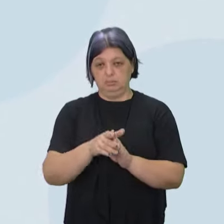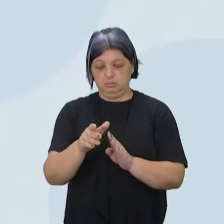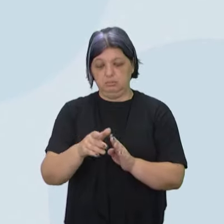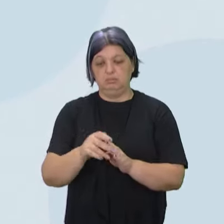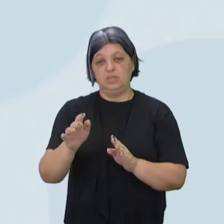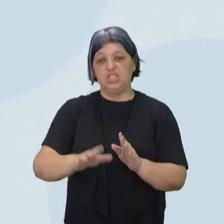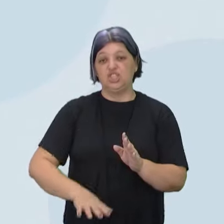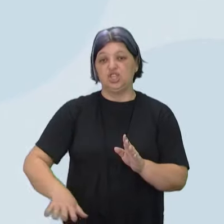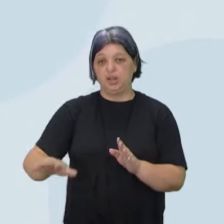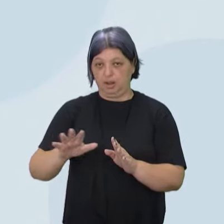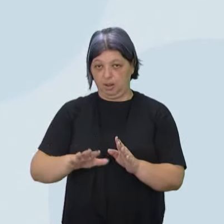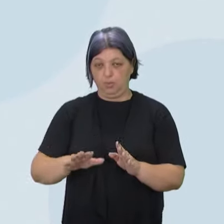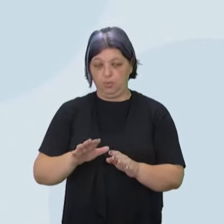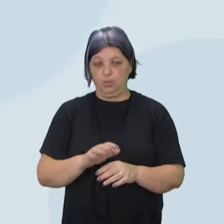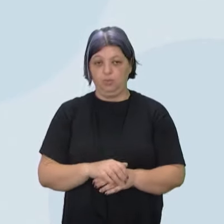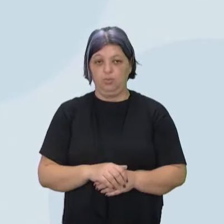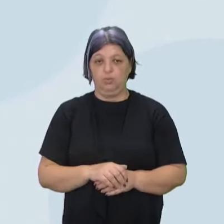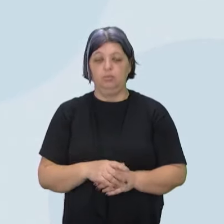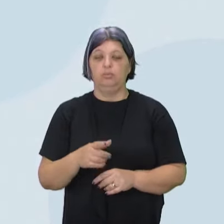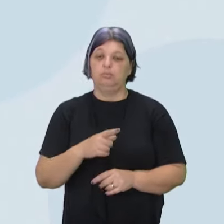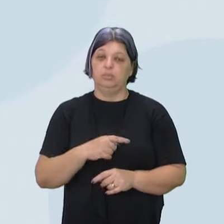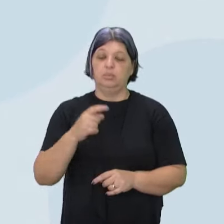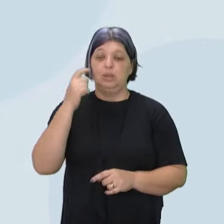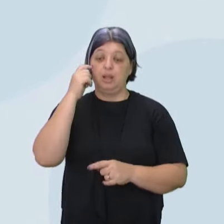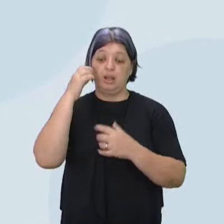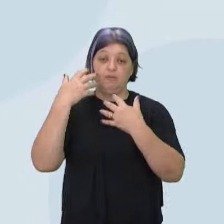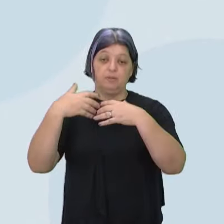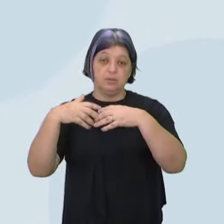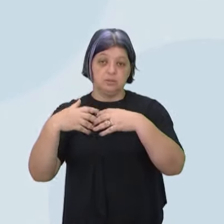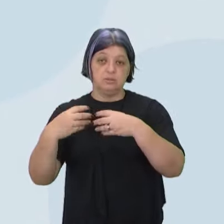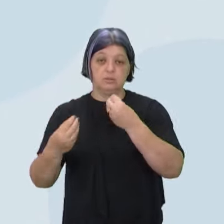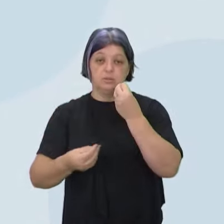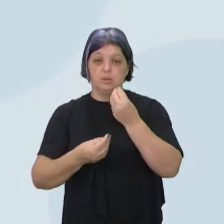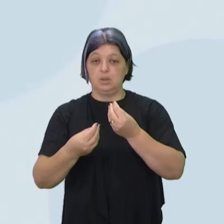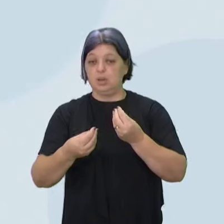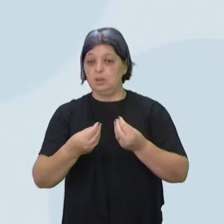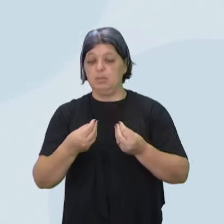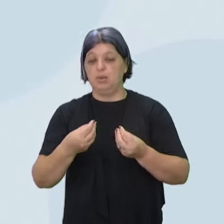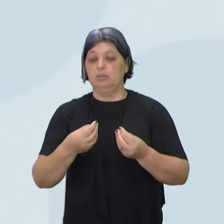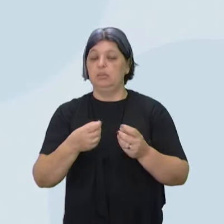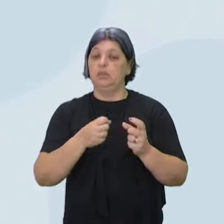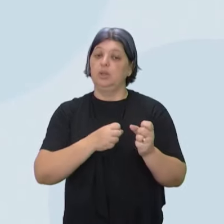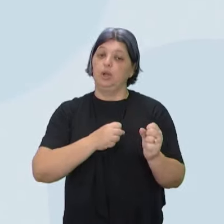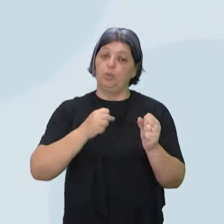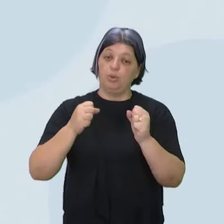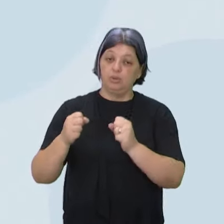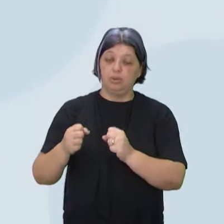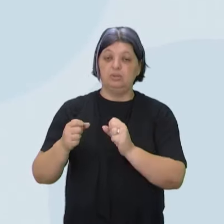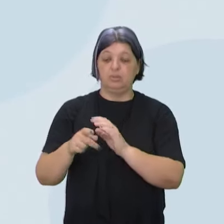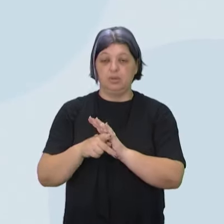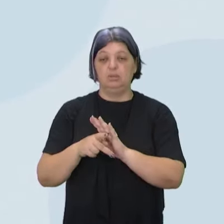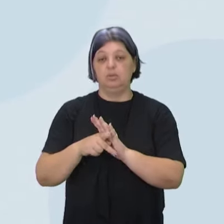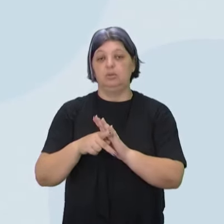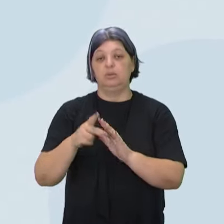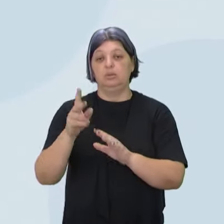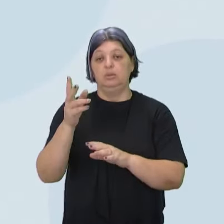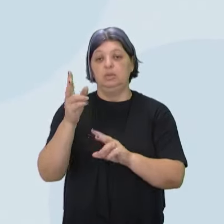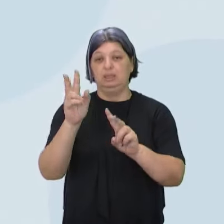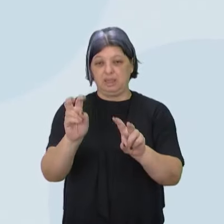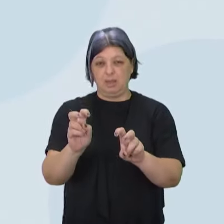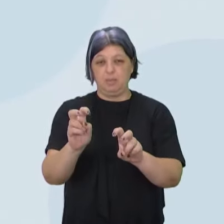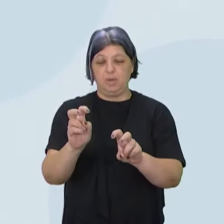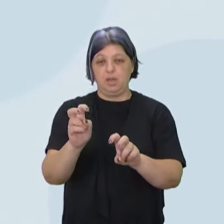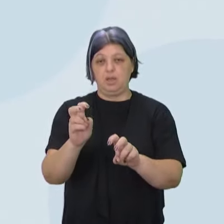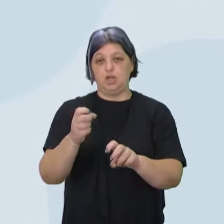gerais, novamente, as reflexões sobre o poder, né? que está descrito no componente